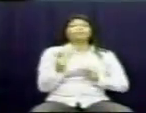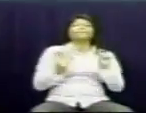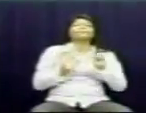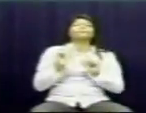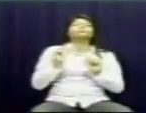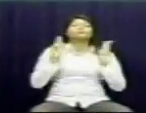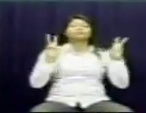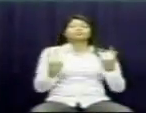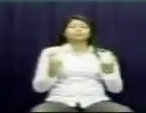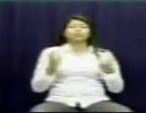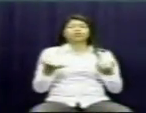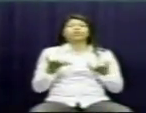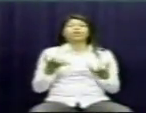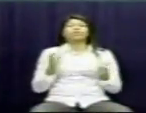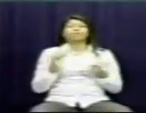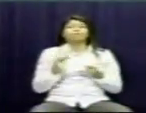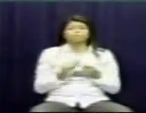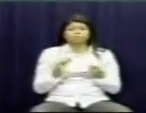propõe uma